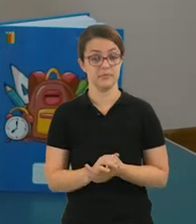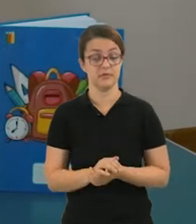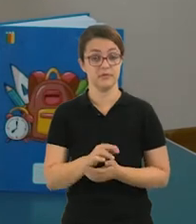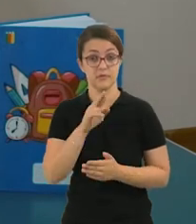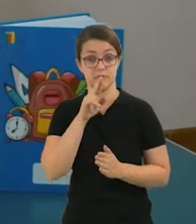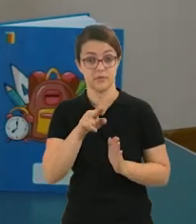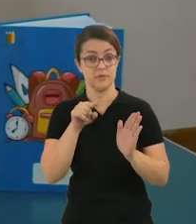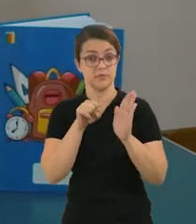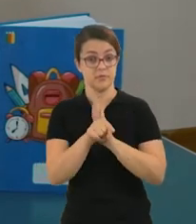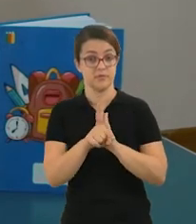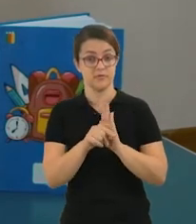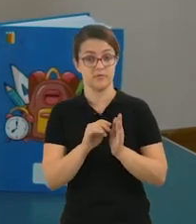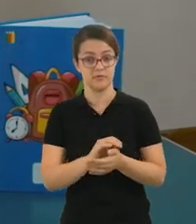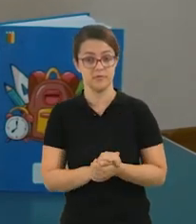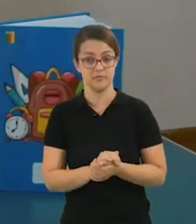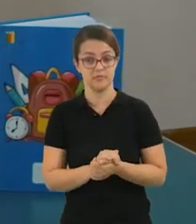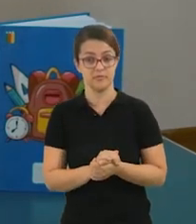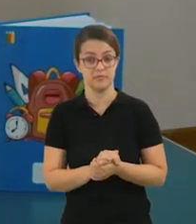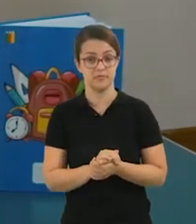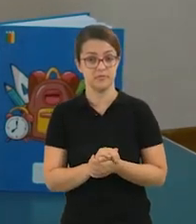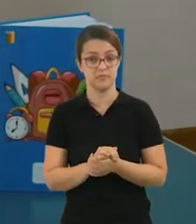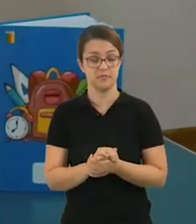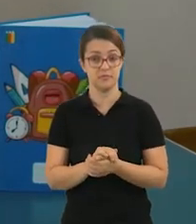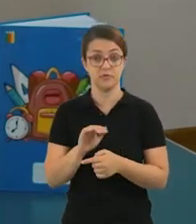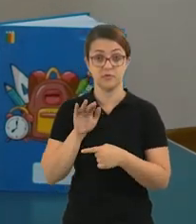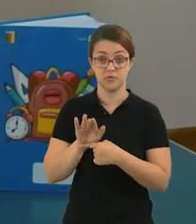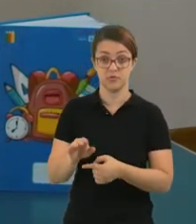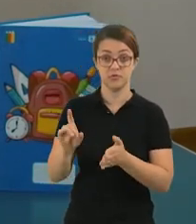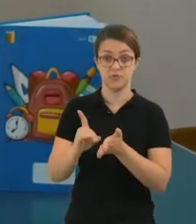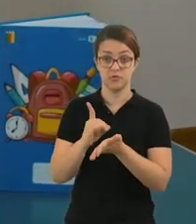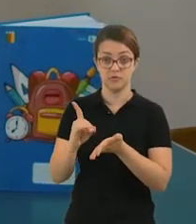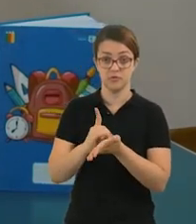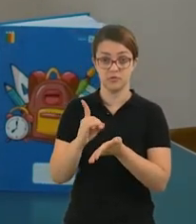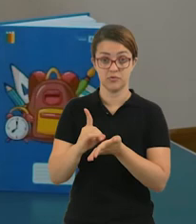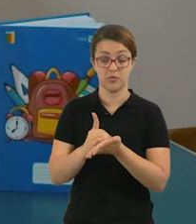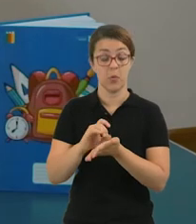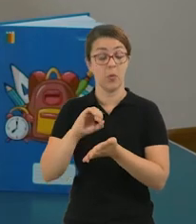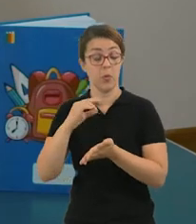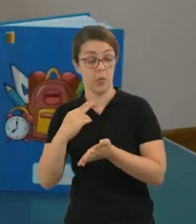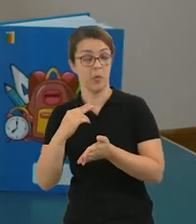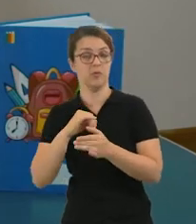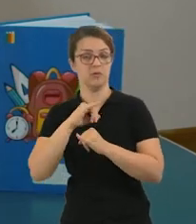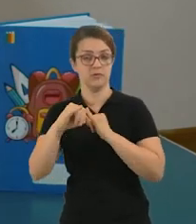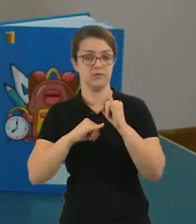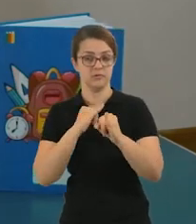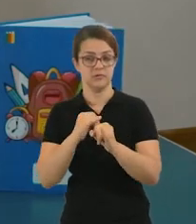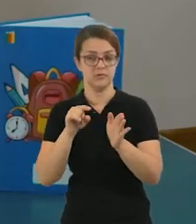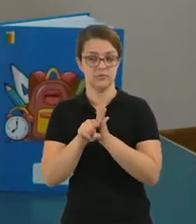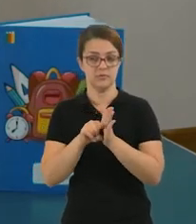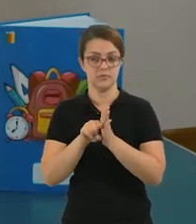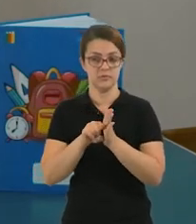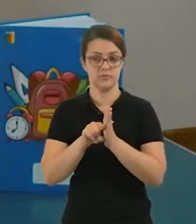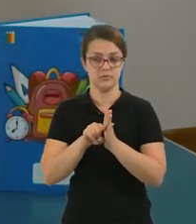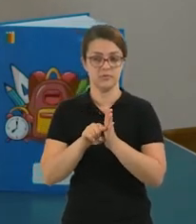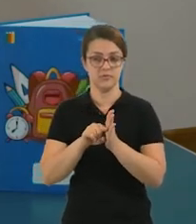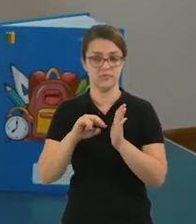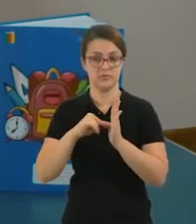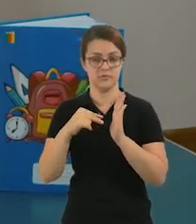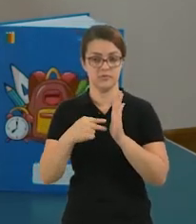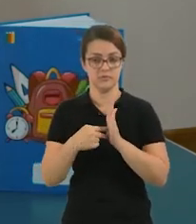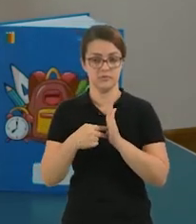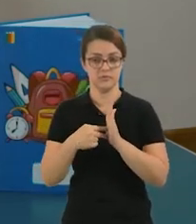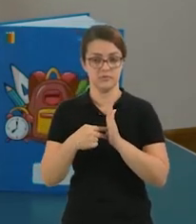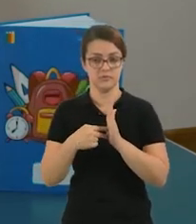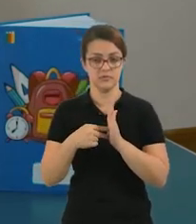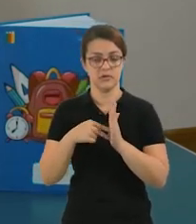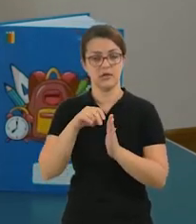aí, você vai responder essas perguntas. Com a ajuda de um dicionário ou de pesquisa na internet, você vai descobrir o